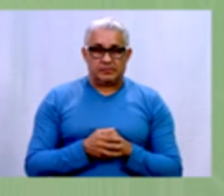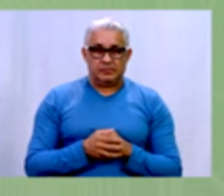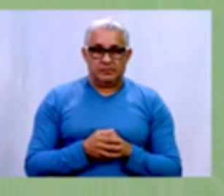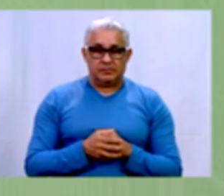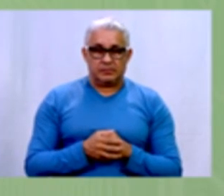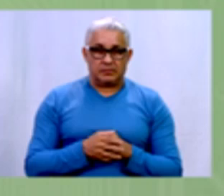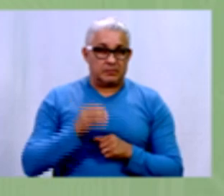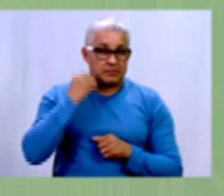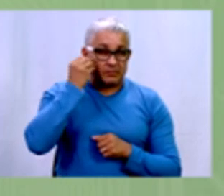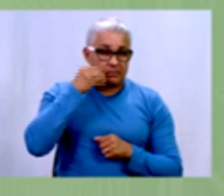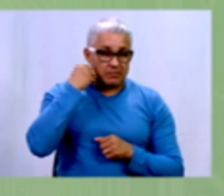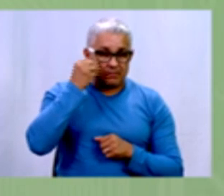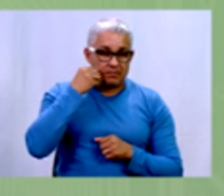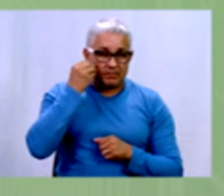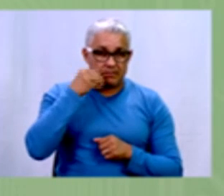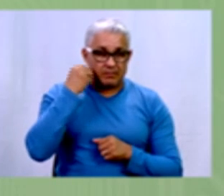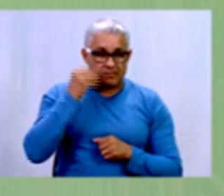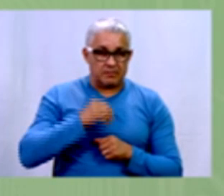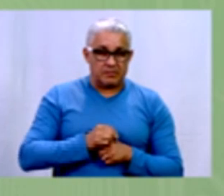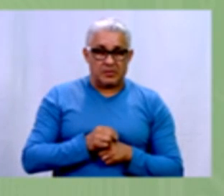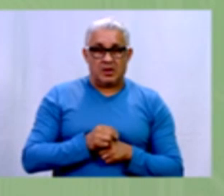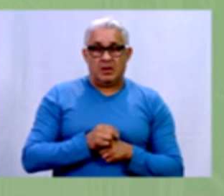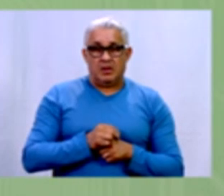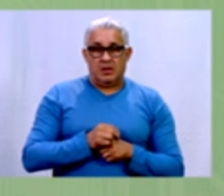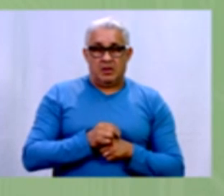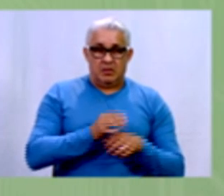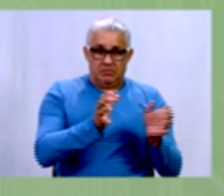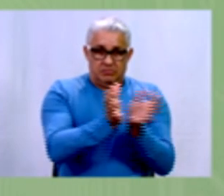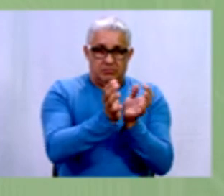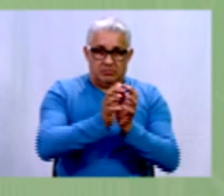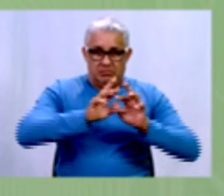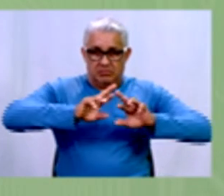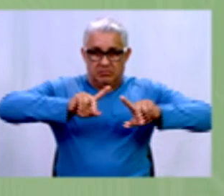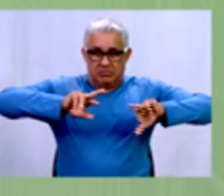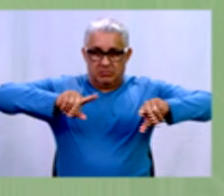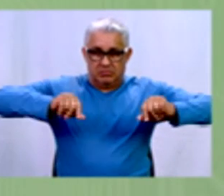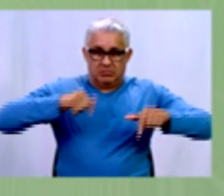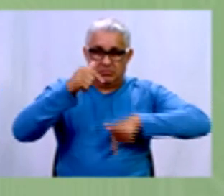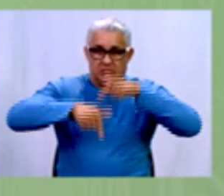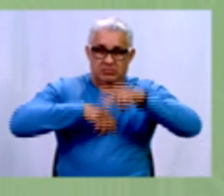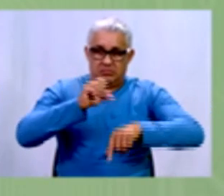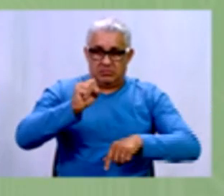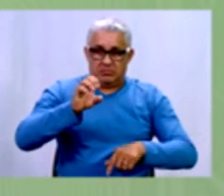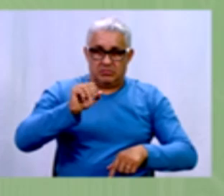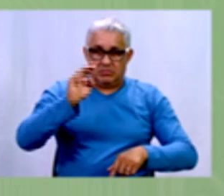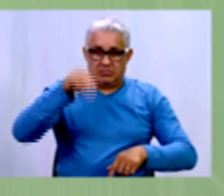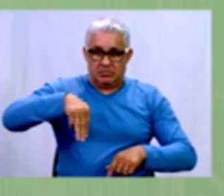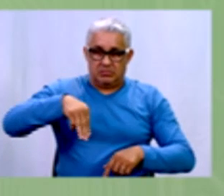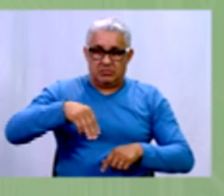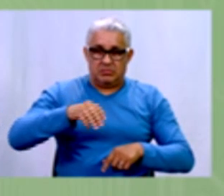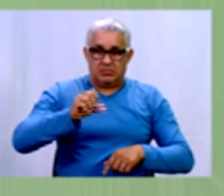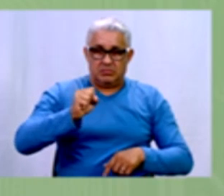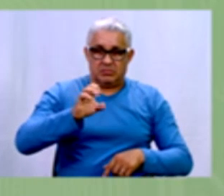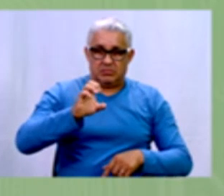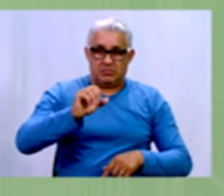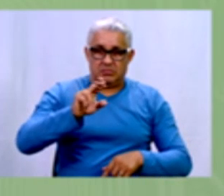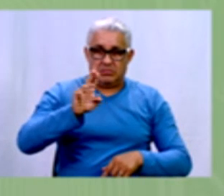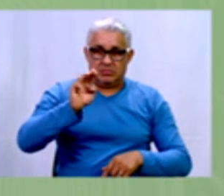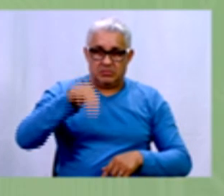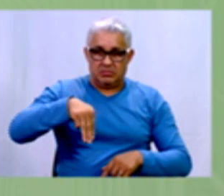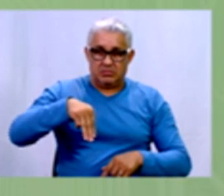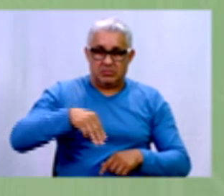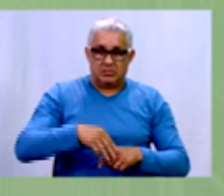a experiência de várias equipes que trabalham com o Scrum, o ideal seria na faixa de